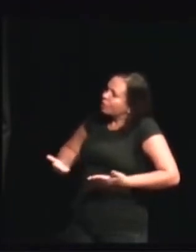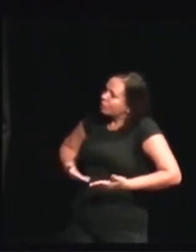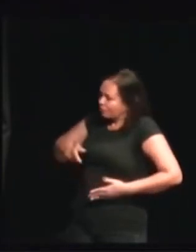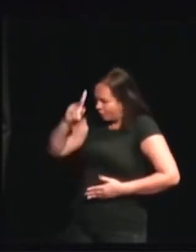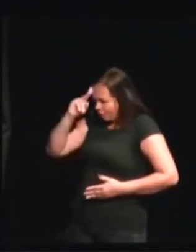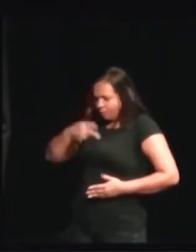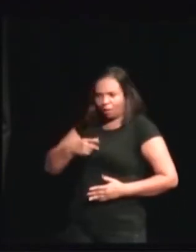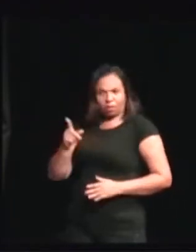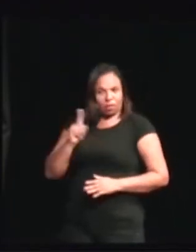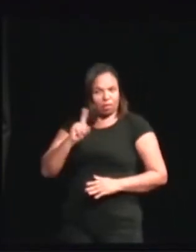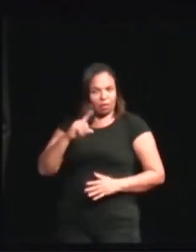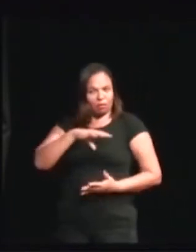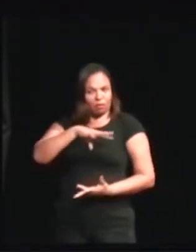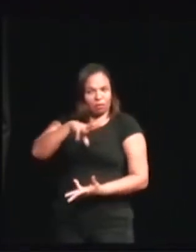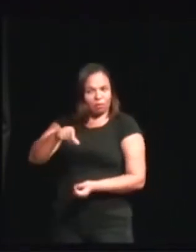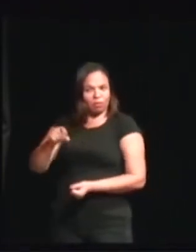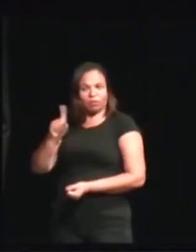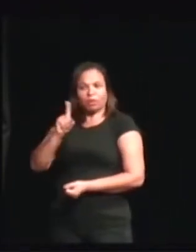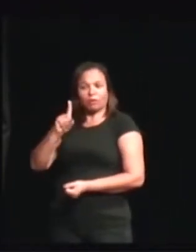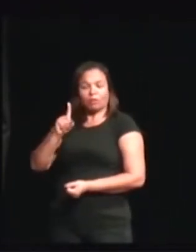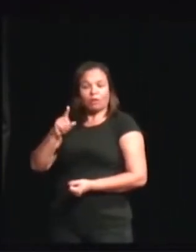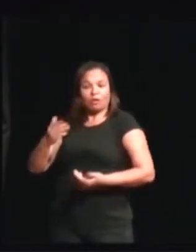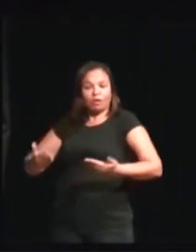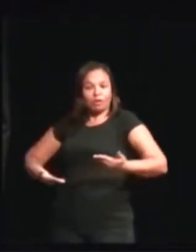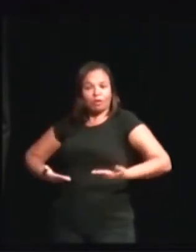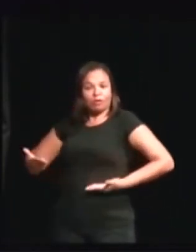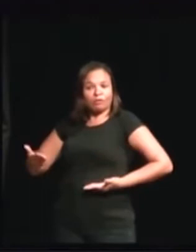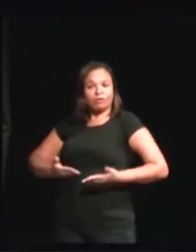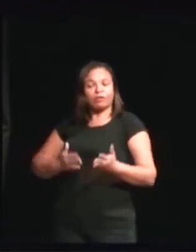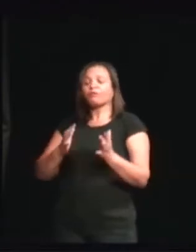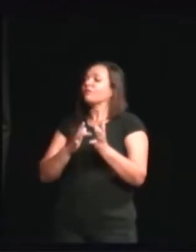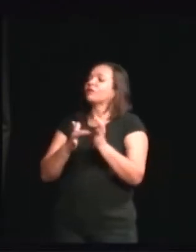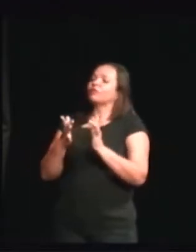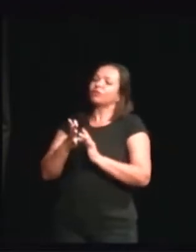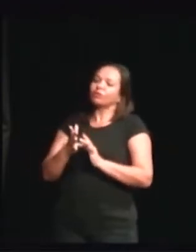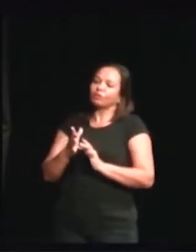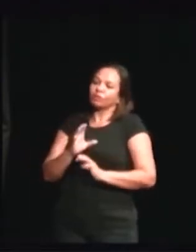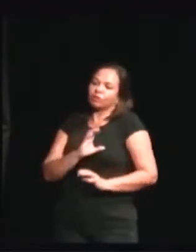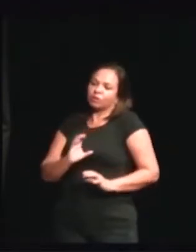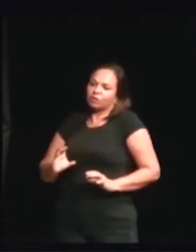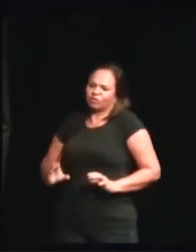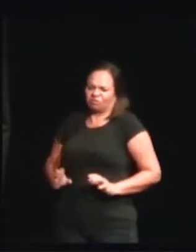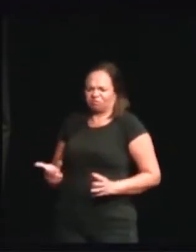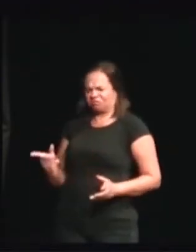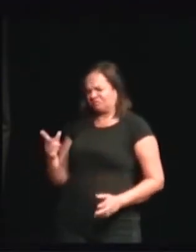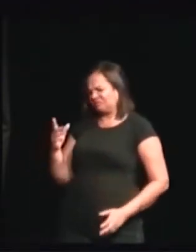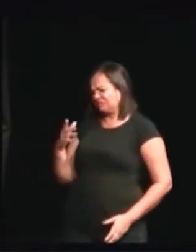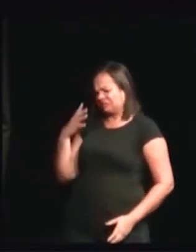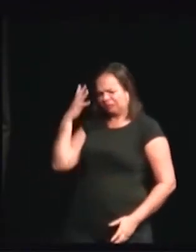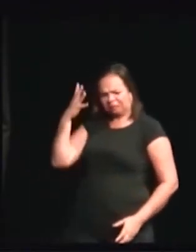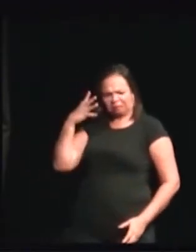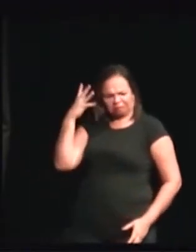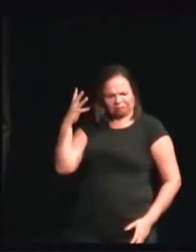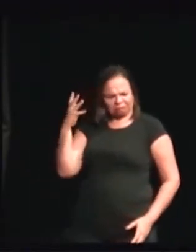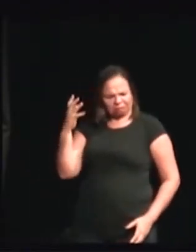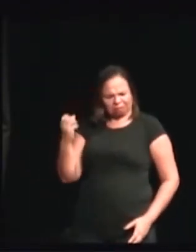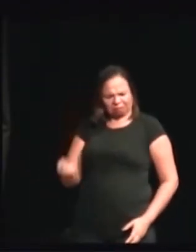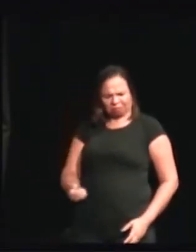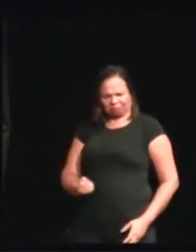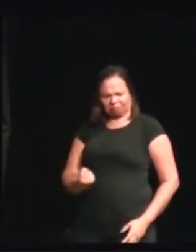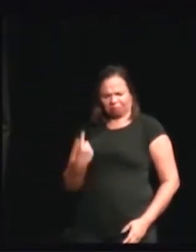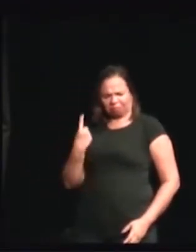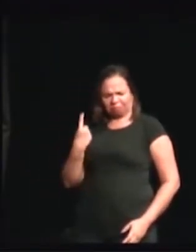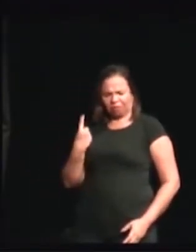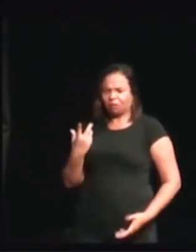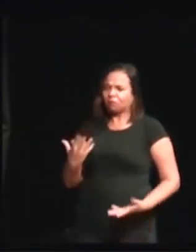ao mundo. Eu sirvo ao Cristo. E você pode ficar pensando, que discurso estranho, é não. E você deve estar achando assim, que para servir o Cristo tem que